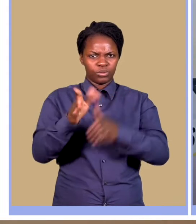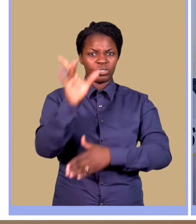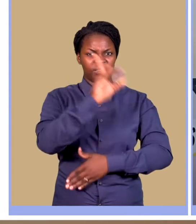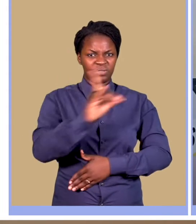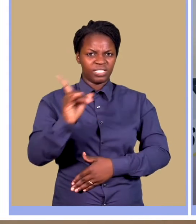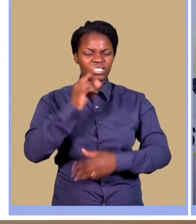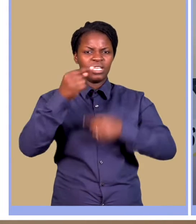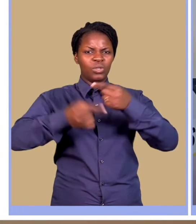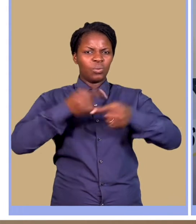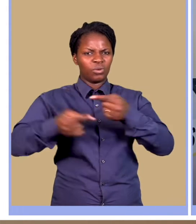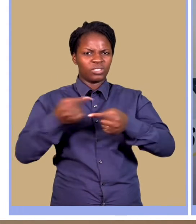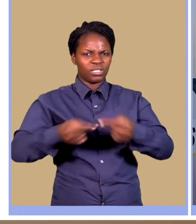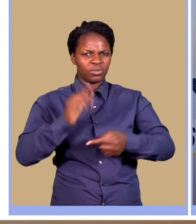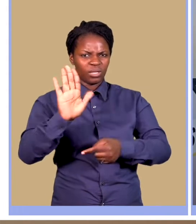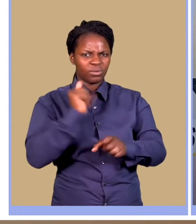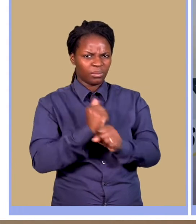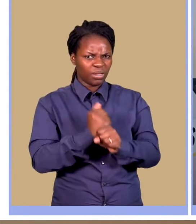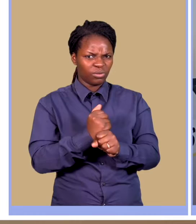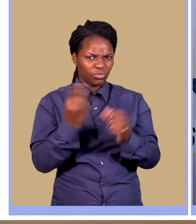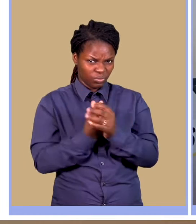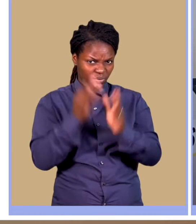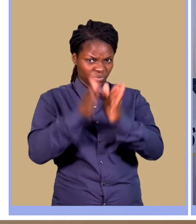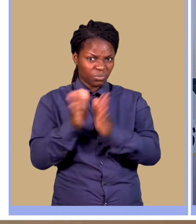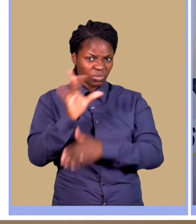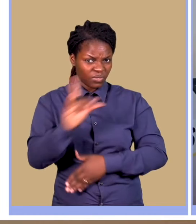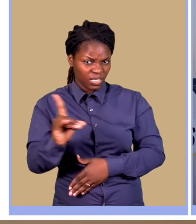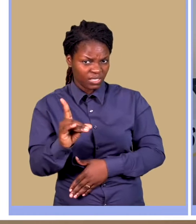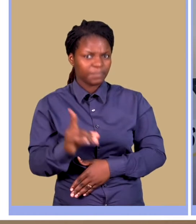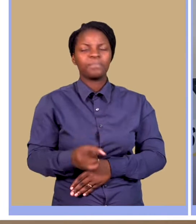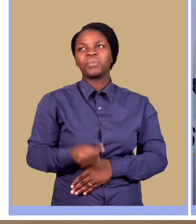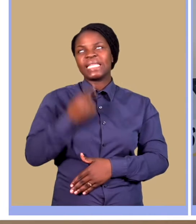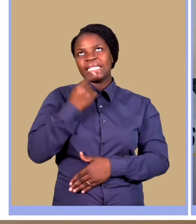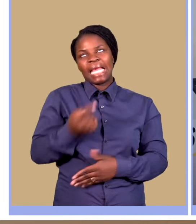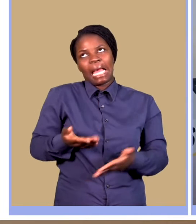temos trabalhado de forma direta, isso porque nós atuamos nas escolas.